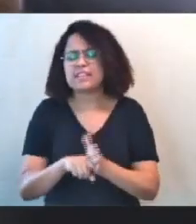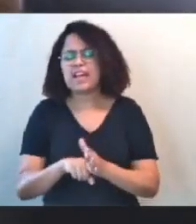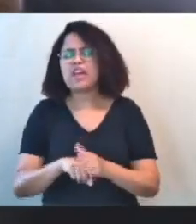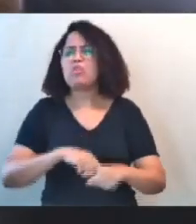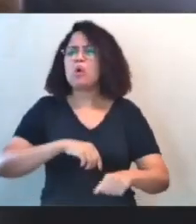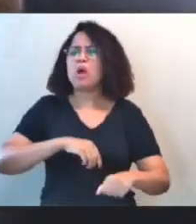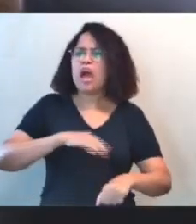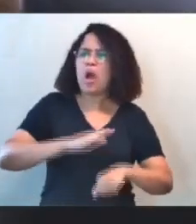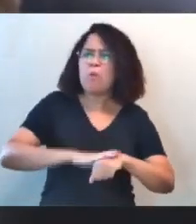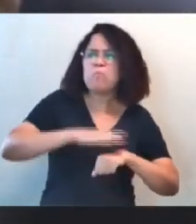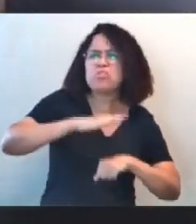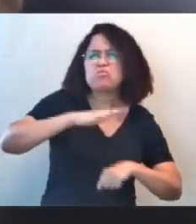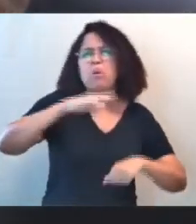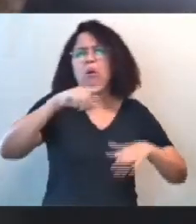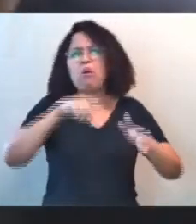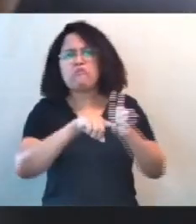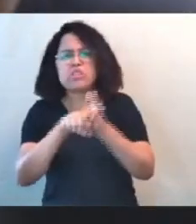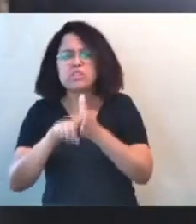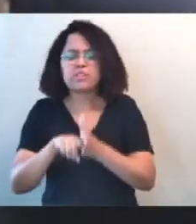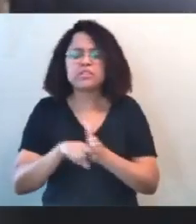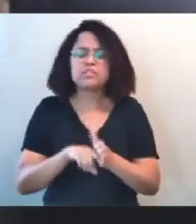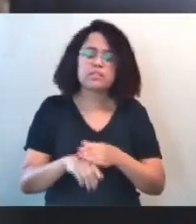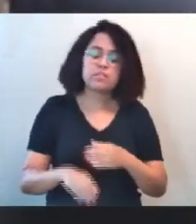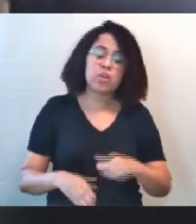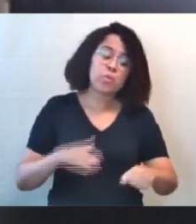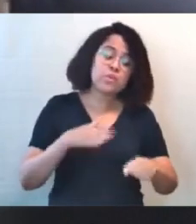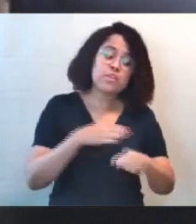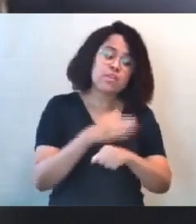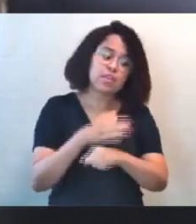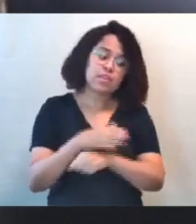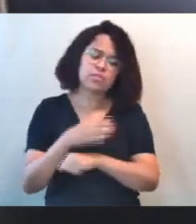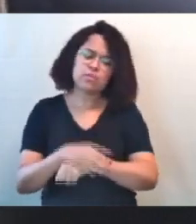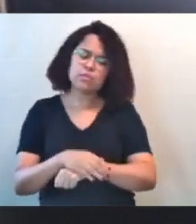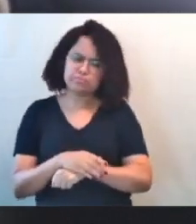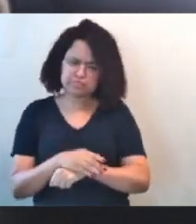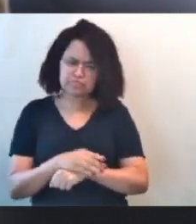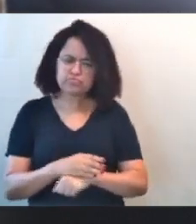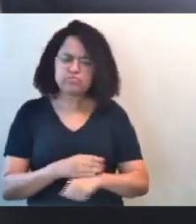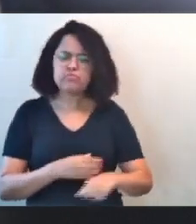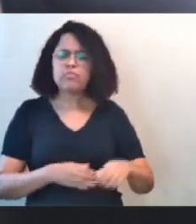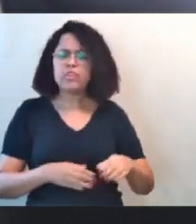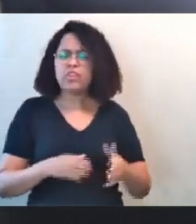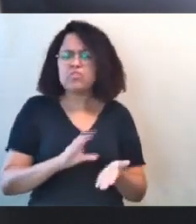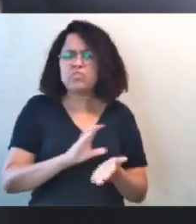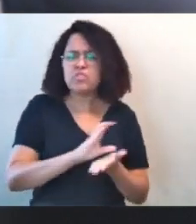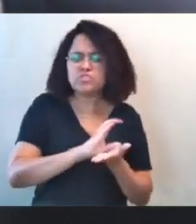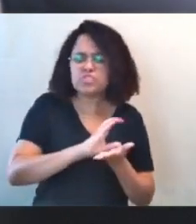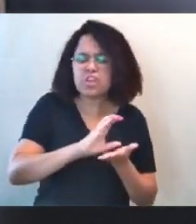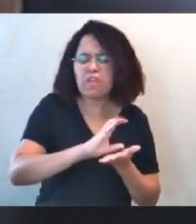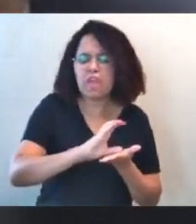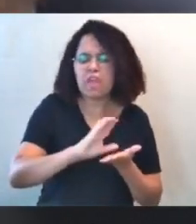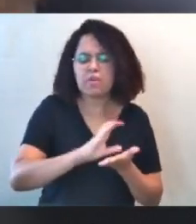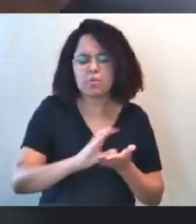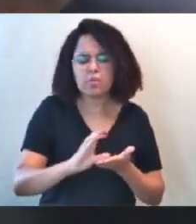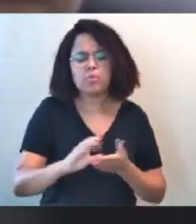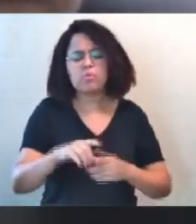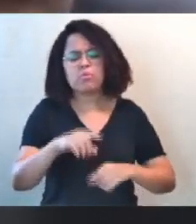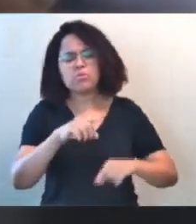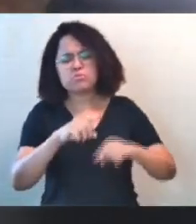fiscalização e com a entrada de todo um arsenal de